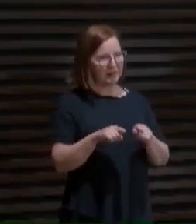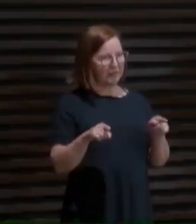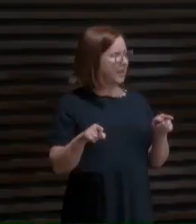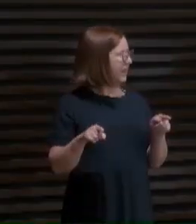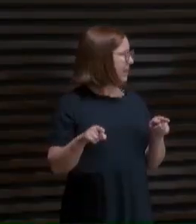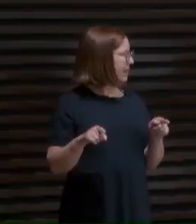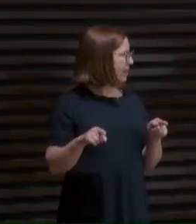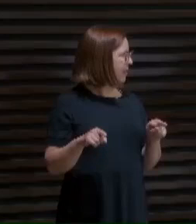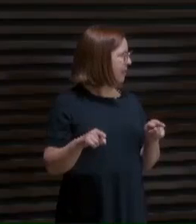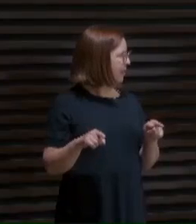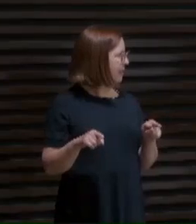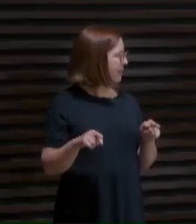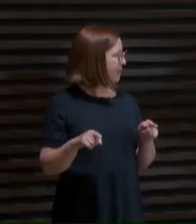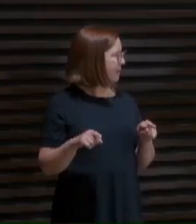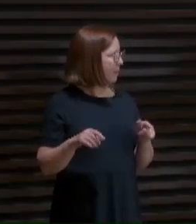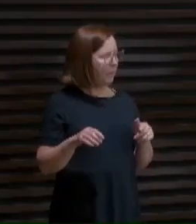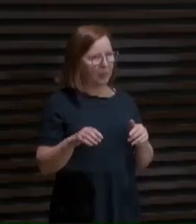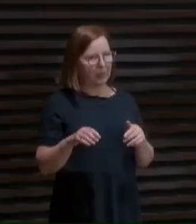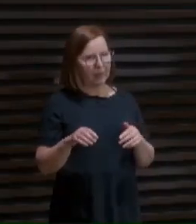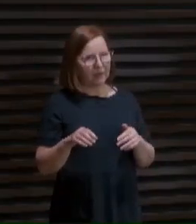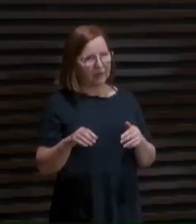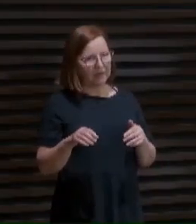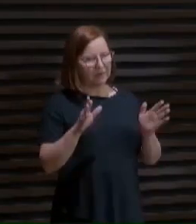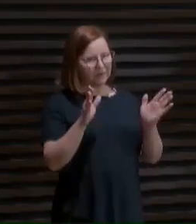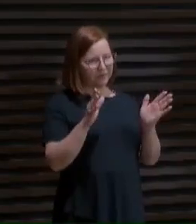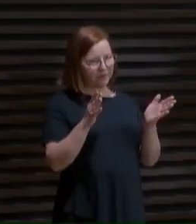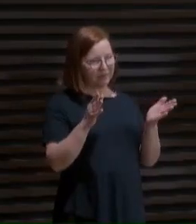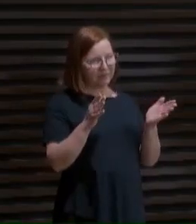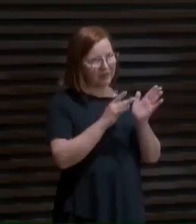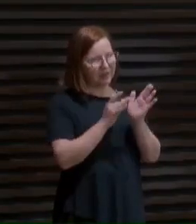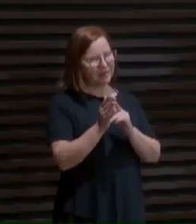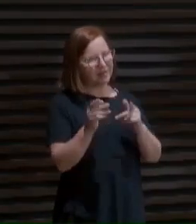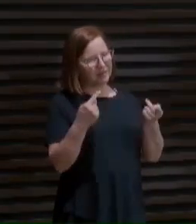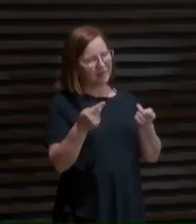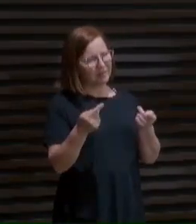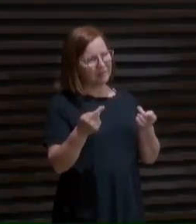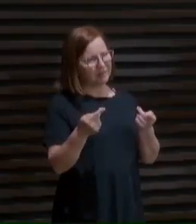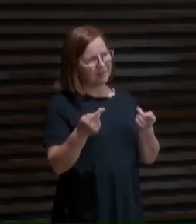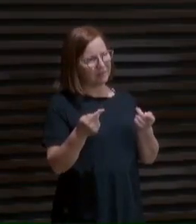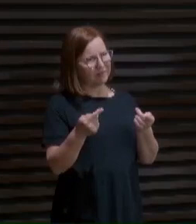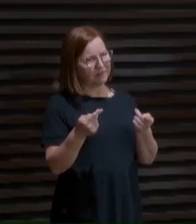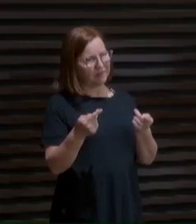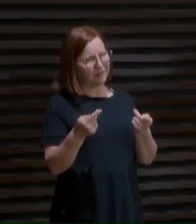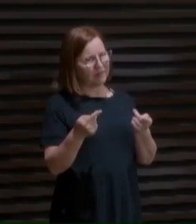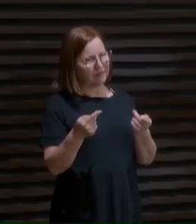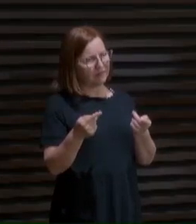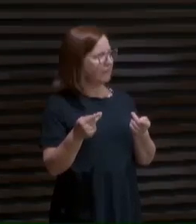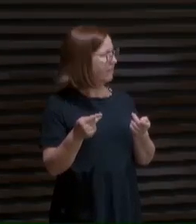não era onisciente, porque ele disse, eu não sei da vinda